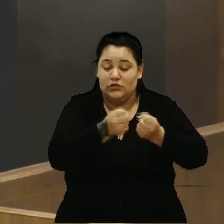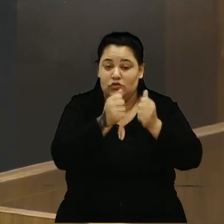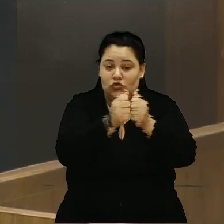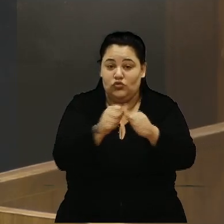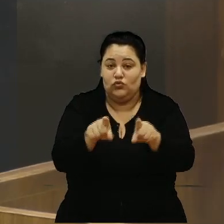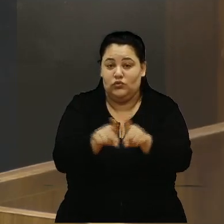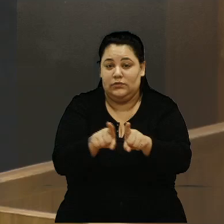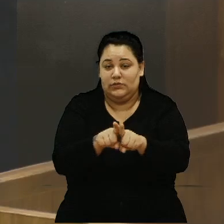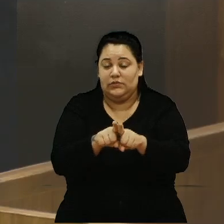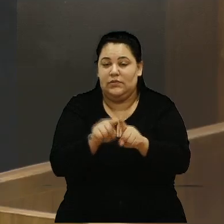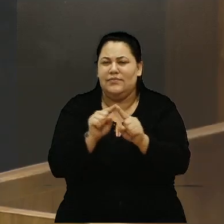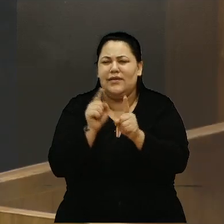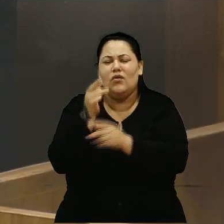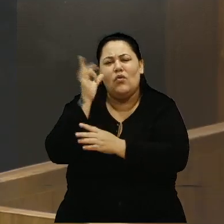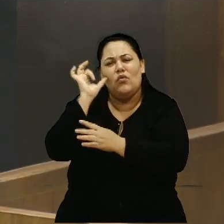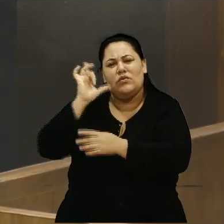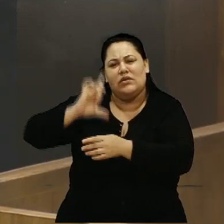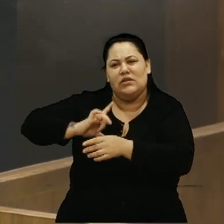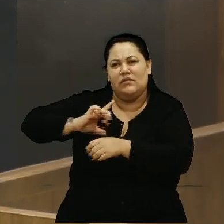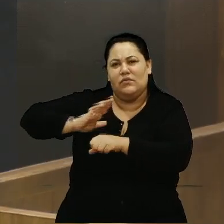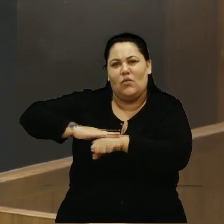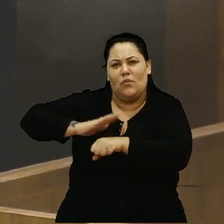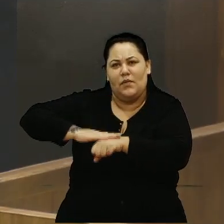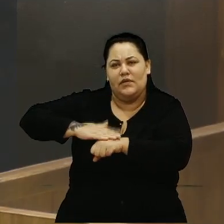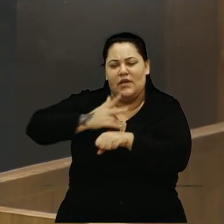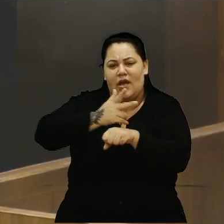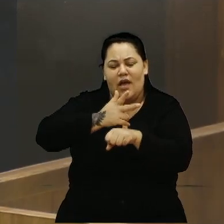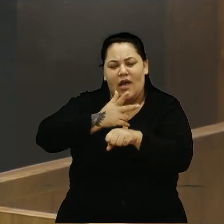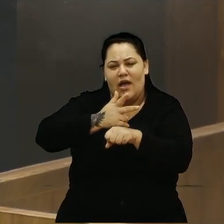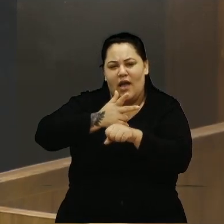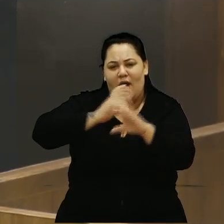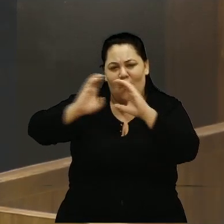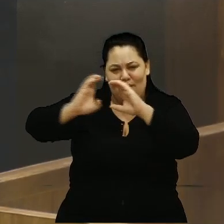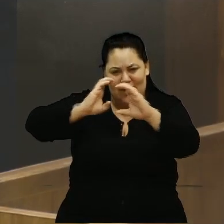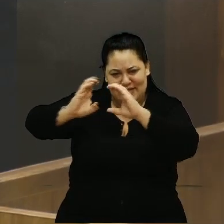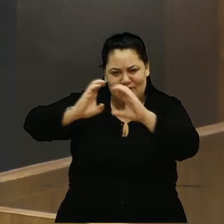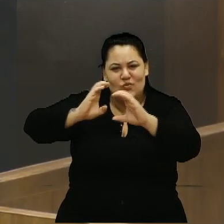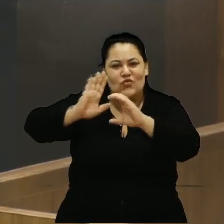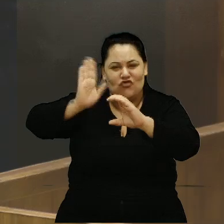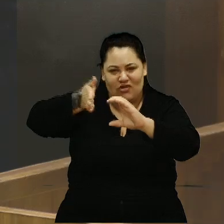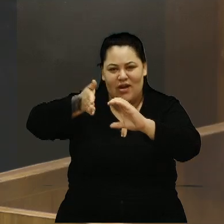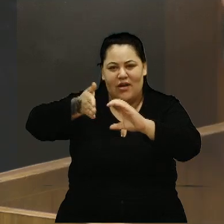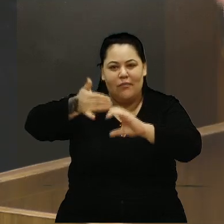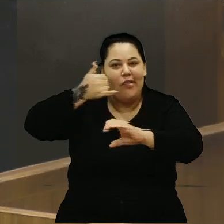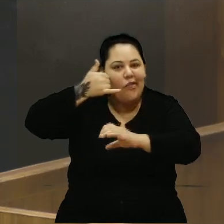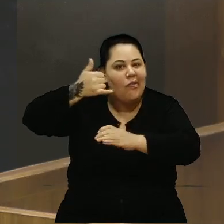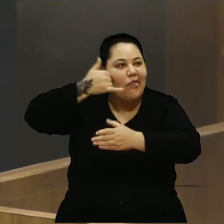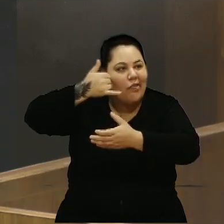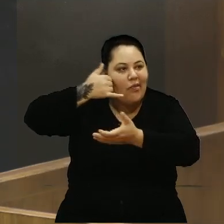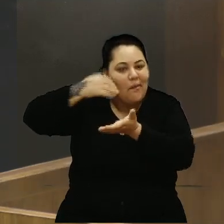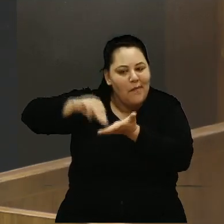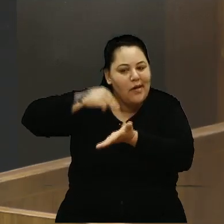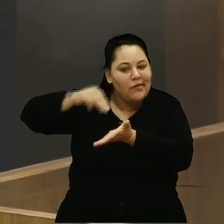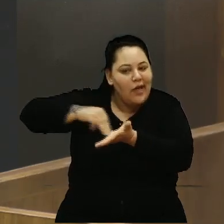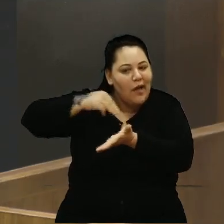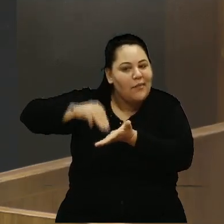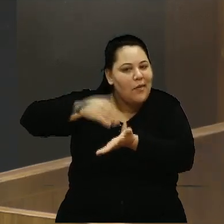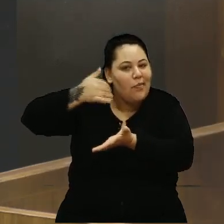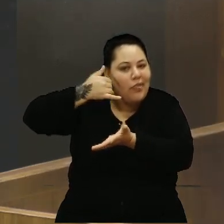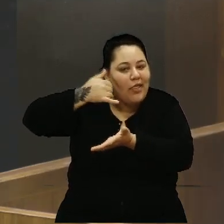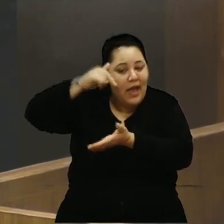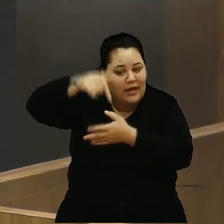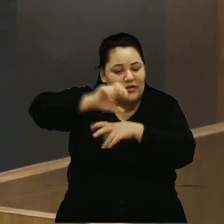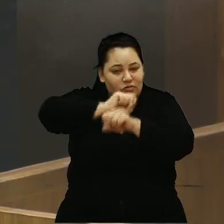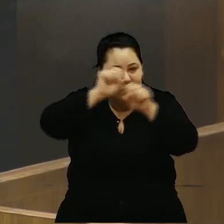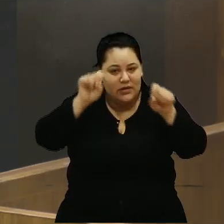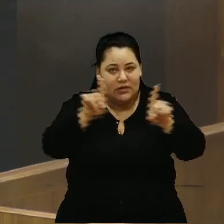desde ontem, na hora que saiu na imprensa, o meu telefone começou a tocar, ligação e mensagens. Inclusive aqui, agora de manhã, vocês até